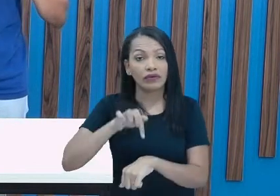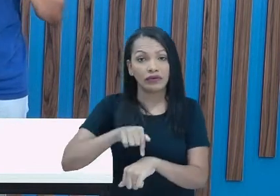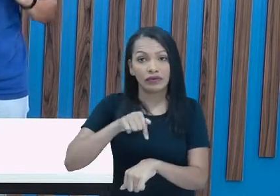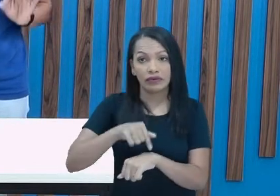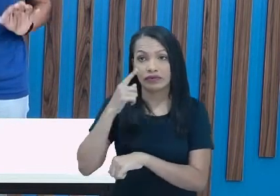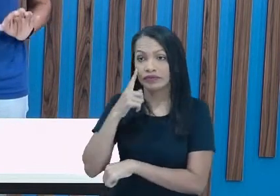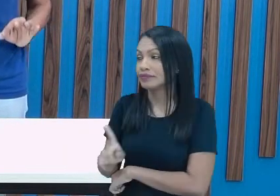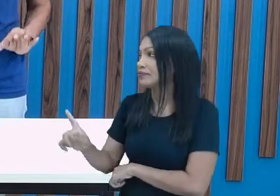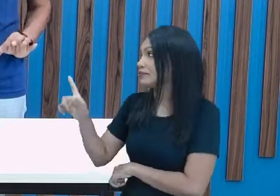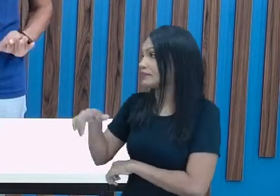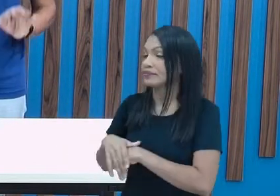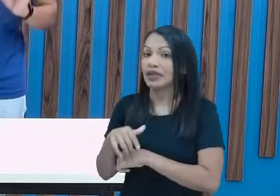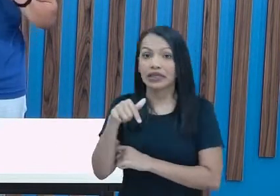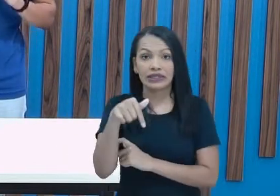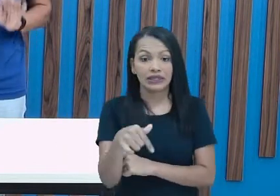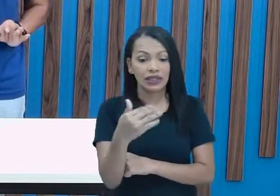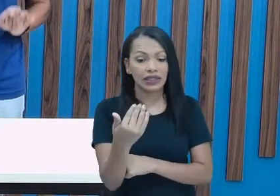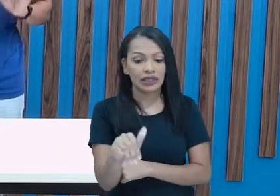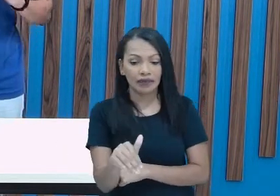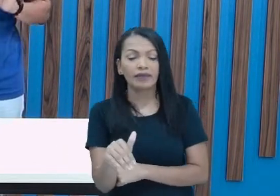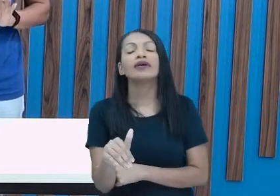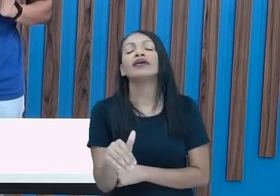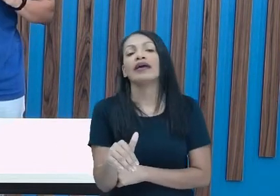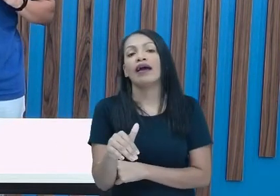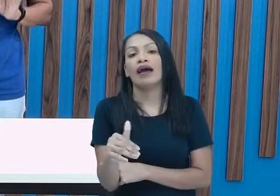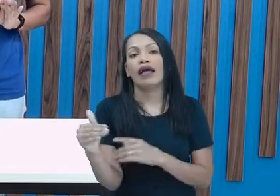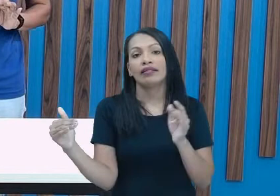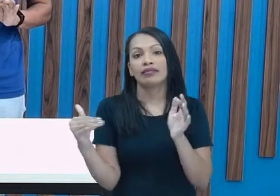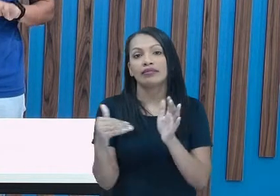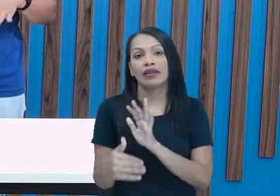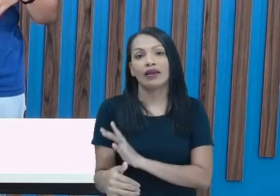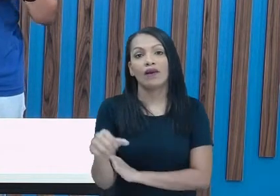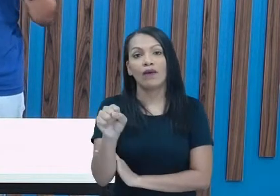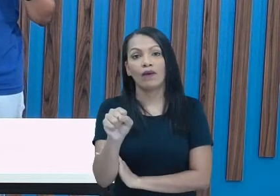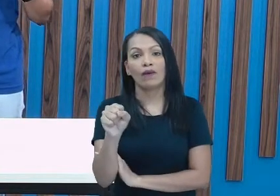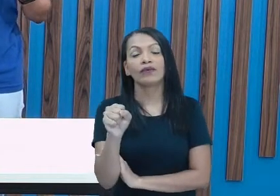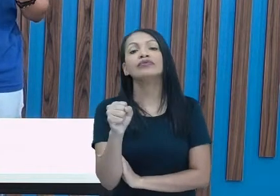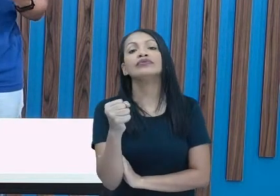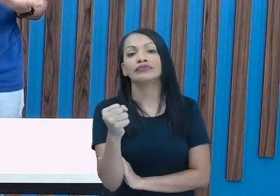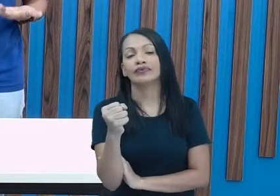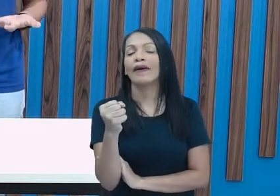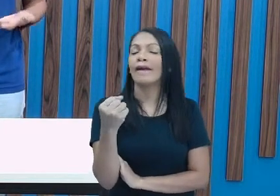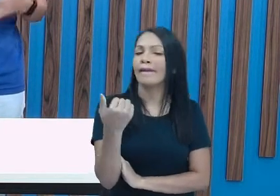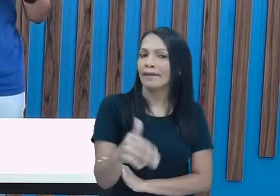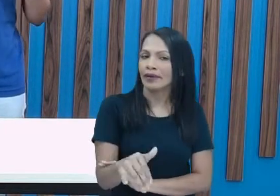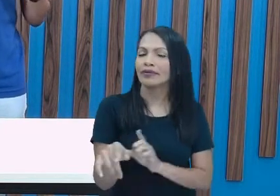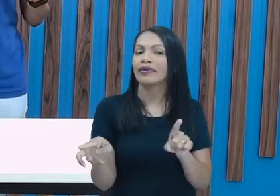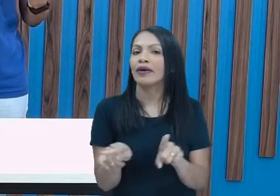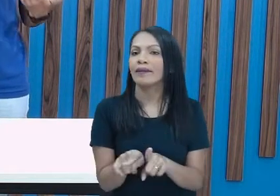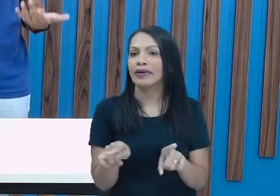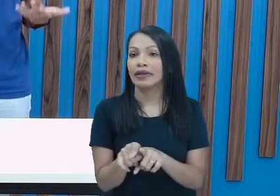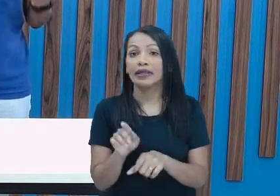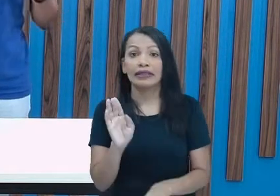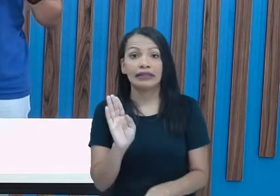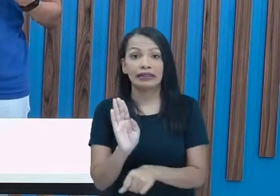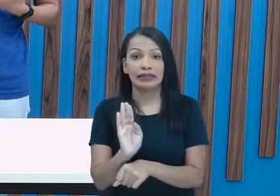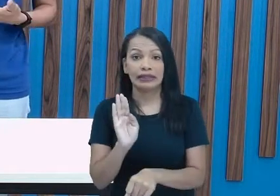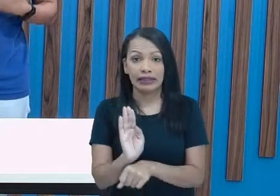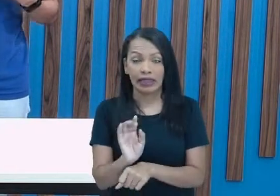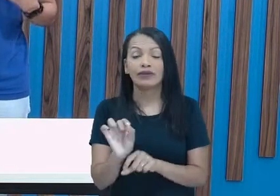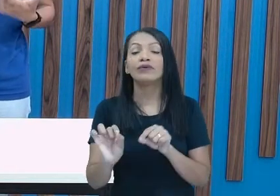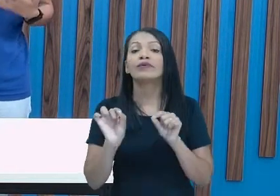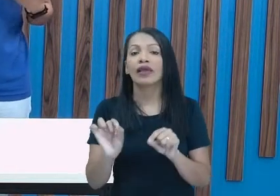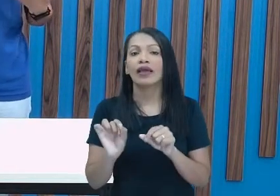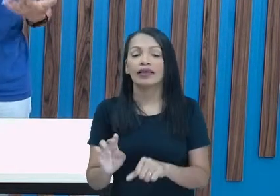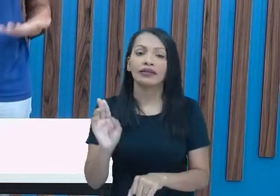das 7h30 até as 8h30. E temos reprise no horário da tarde e no horário da